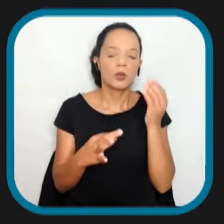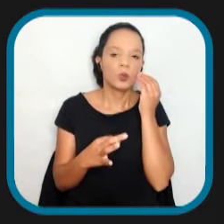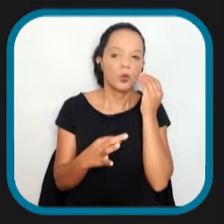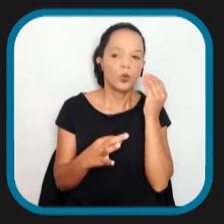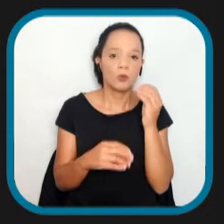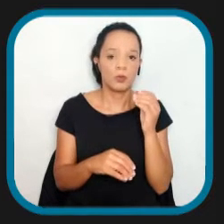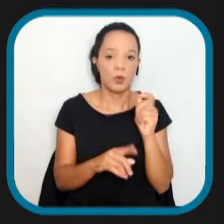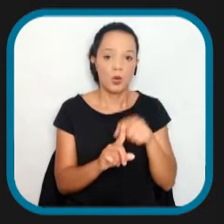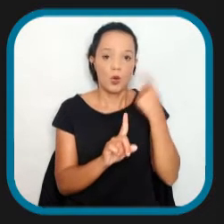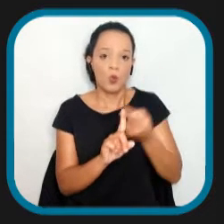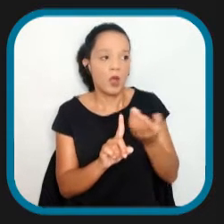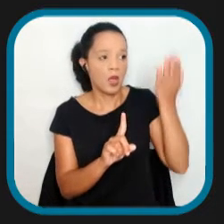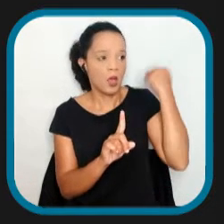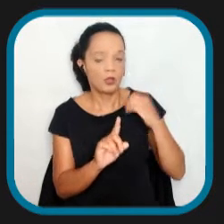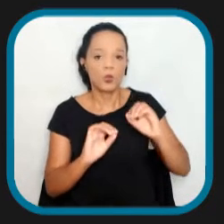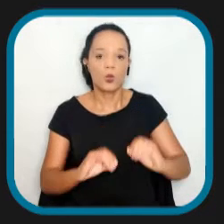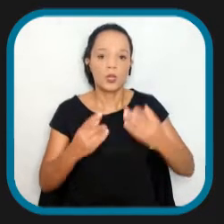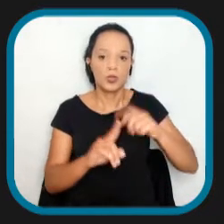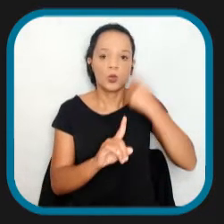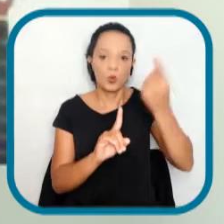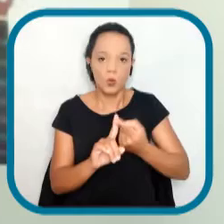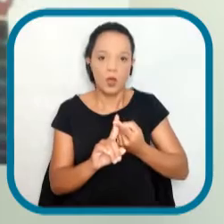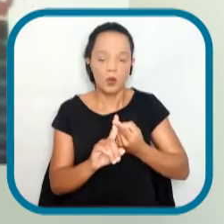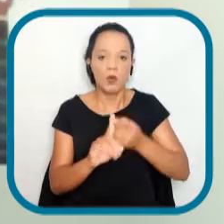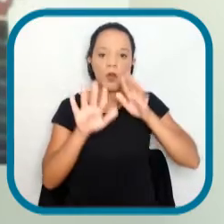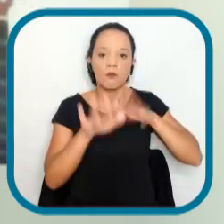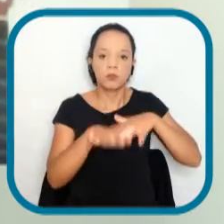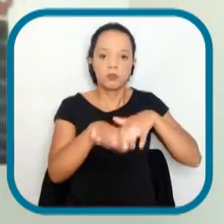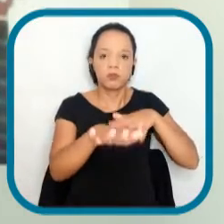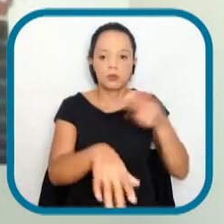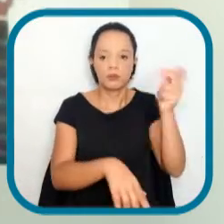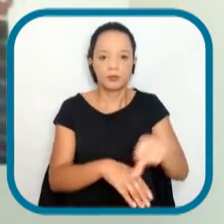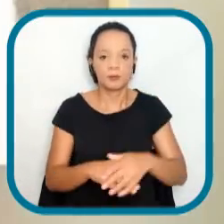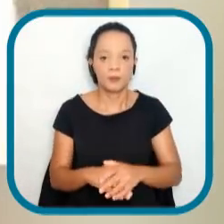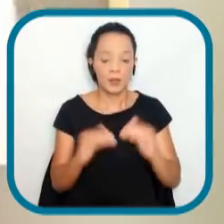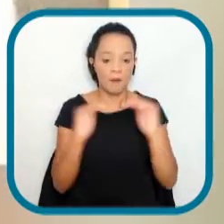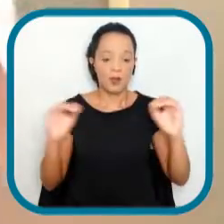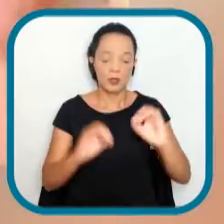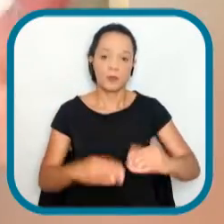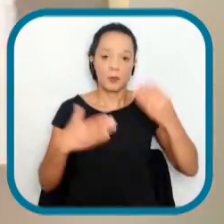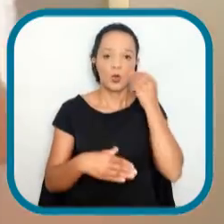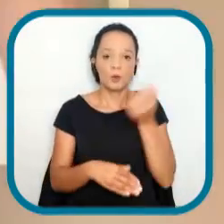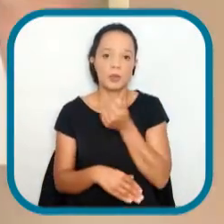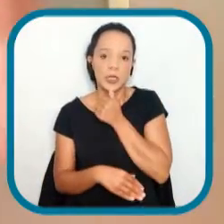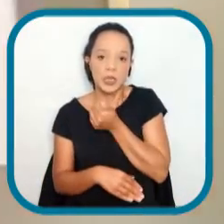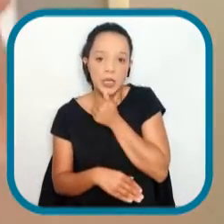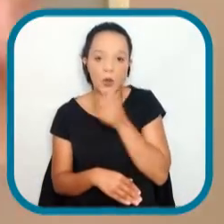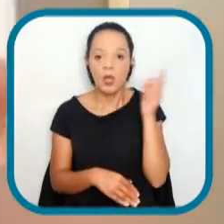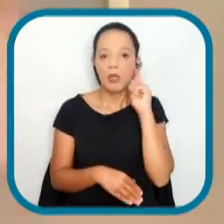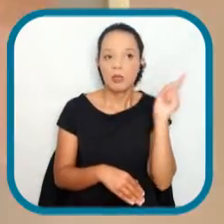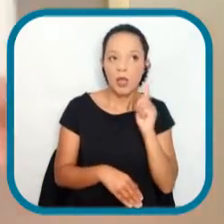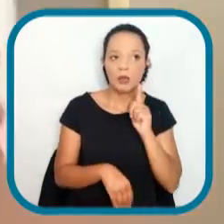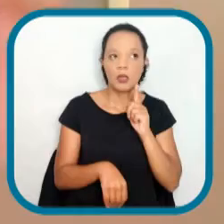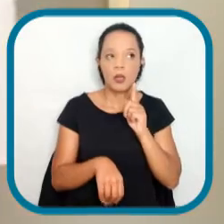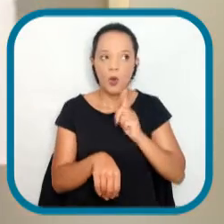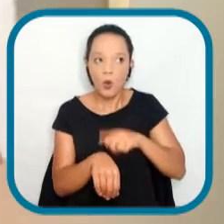geralmente no final do ano anterior e início do ano em que a marcha vai decorrer. A primeira fase é sempre esta decisão de